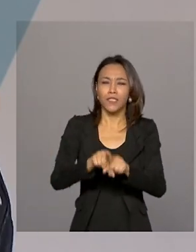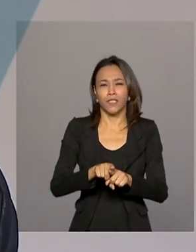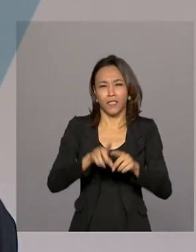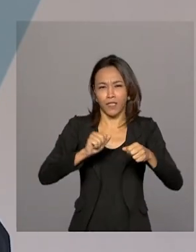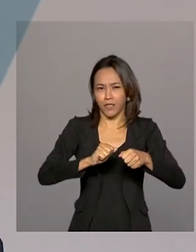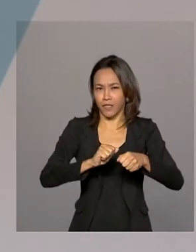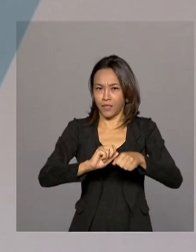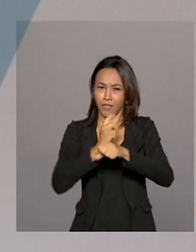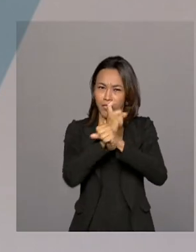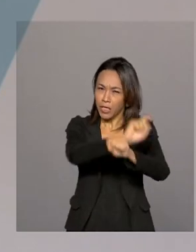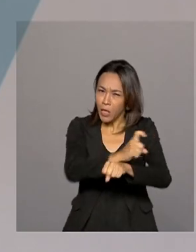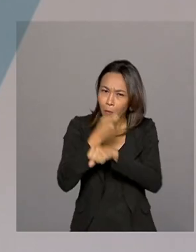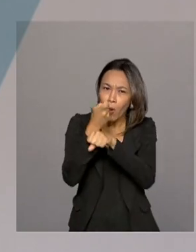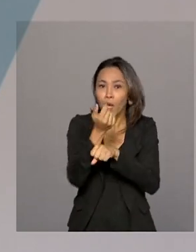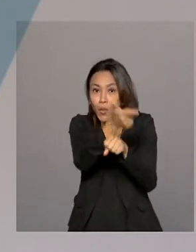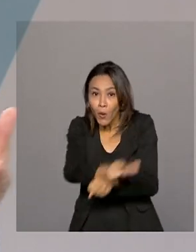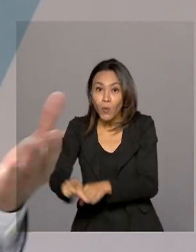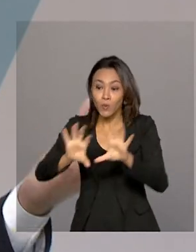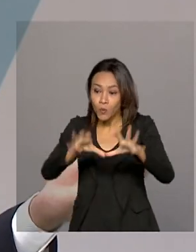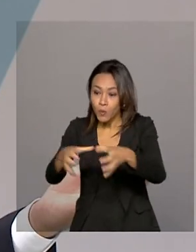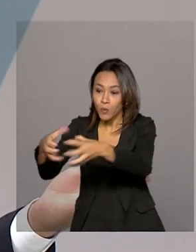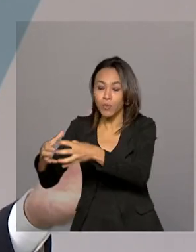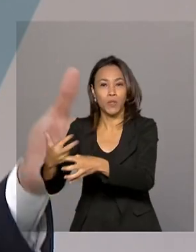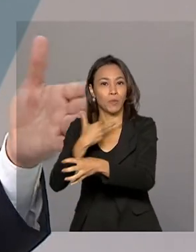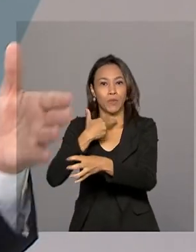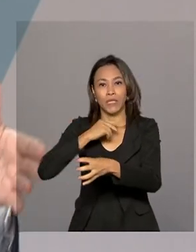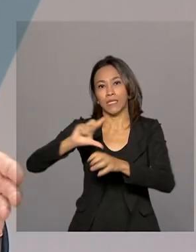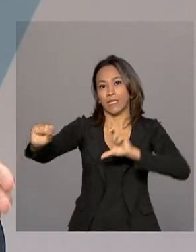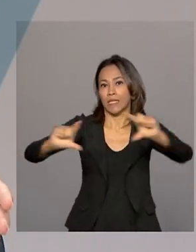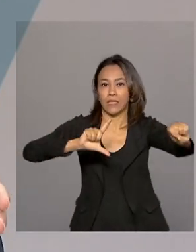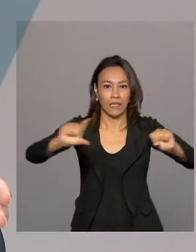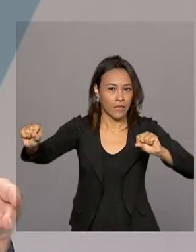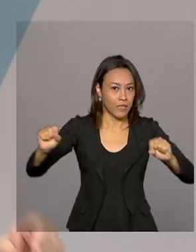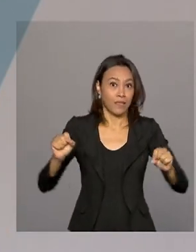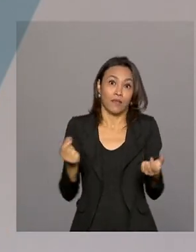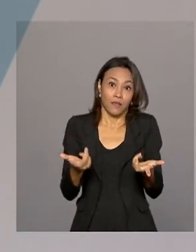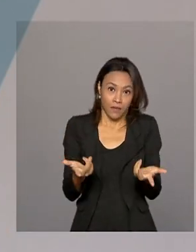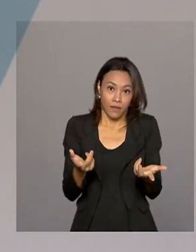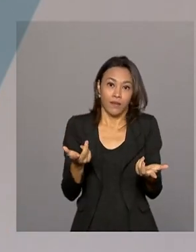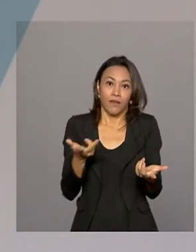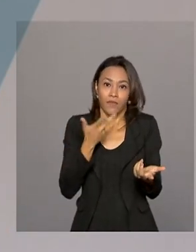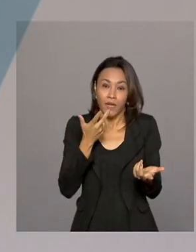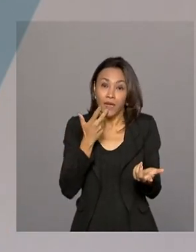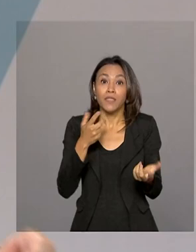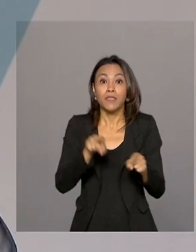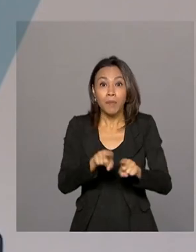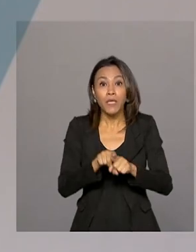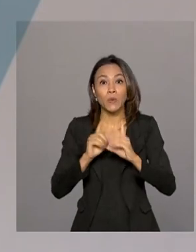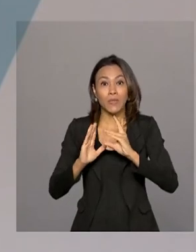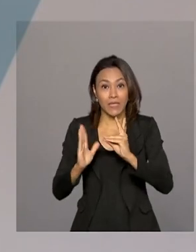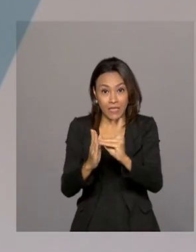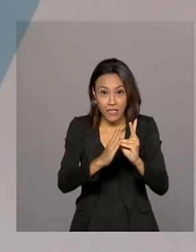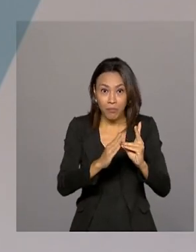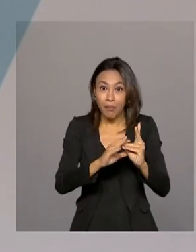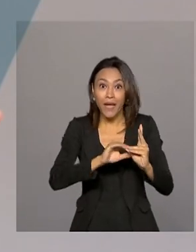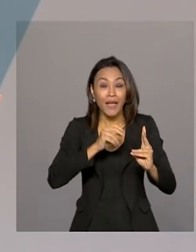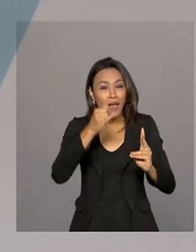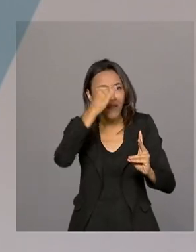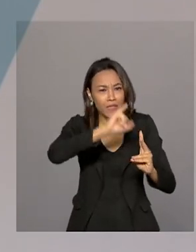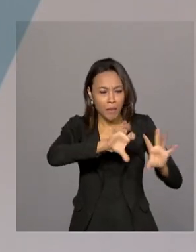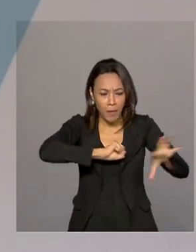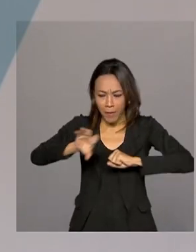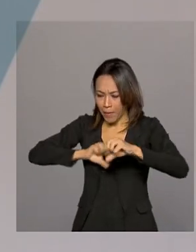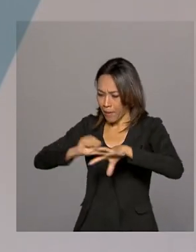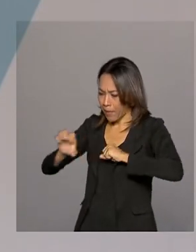que não puderam sair, no caso das suas comunidades, falando das etnias indígenas, para não contrair o coronavírus